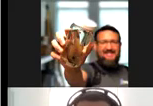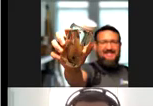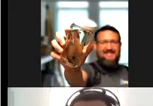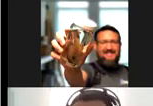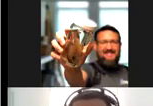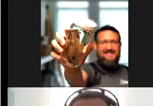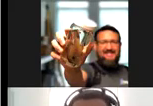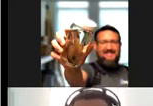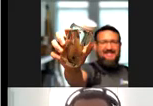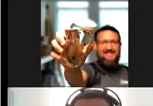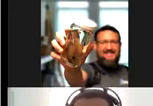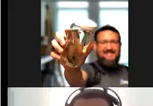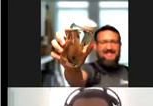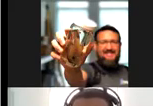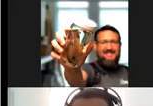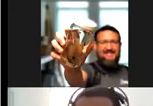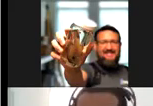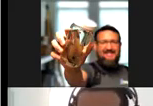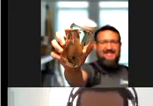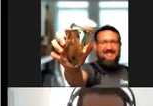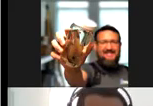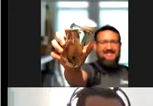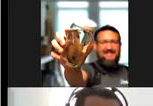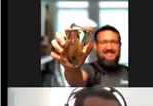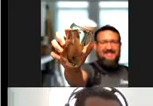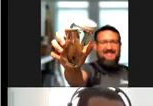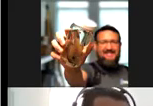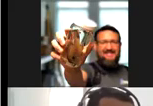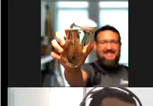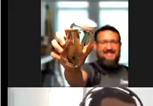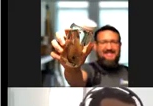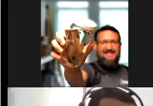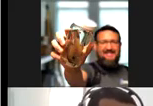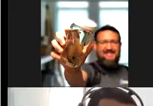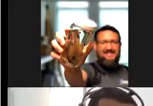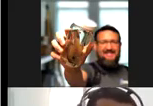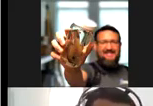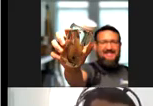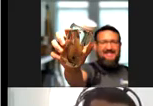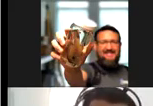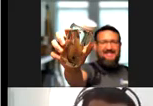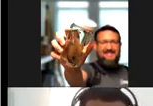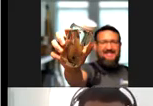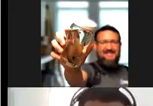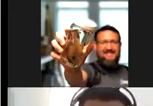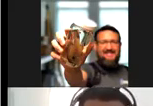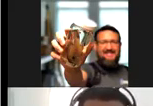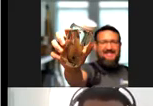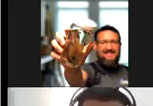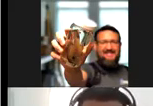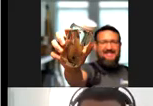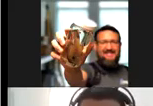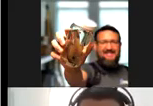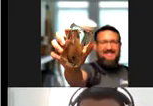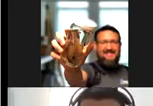odonato? Vocês veem, quando eu preciso de exemplo real, eu sou bem ruim. Então, normalmente, a gente vai ter poucas variáveis, poucas amostras e